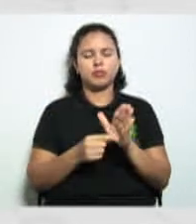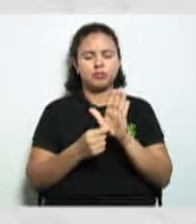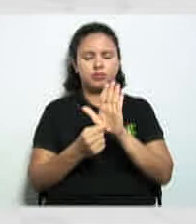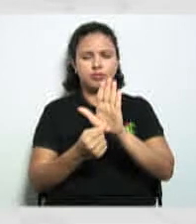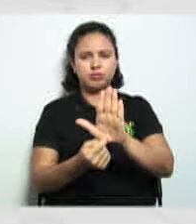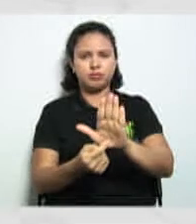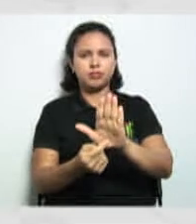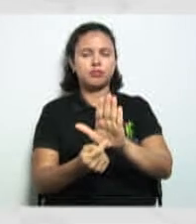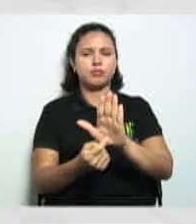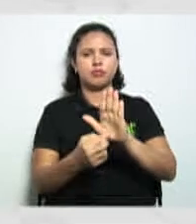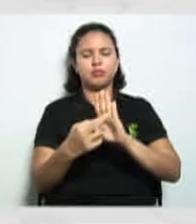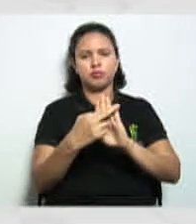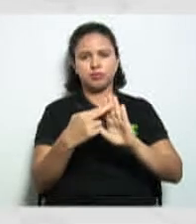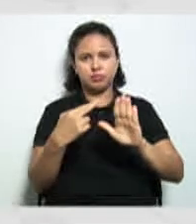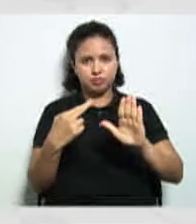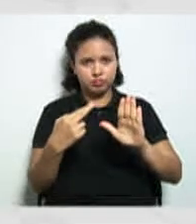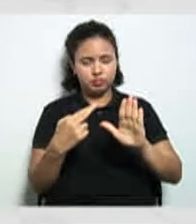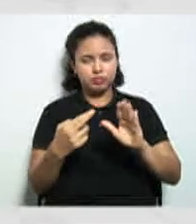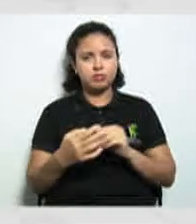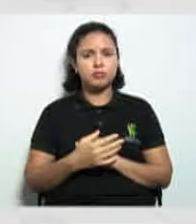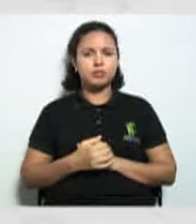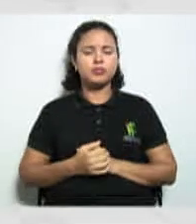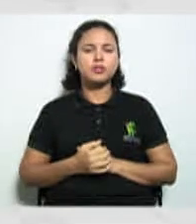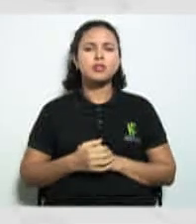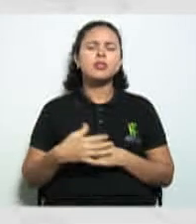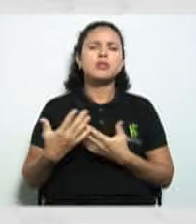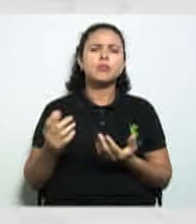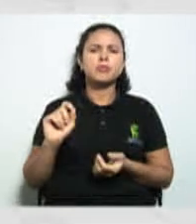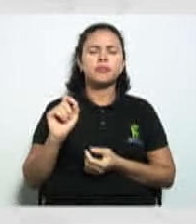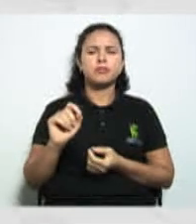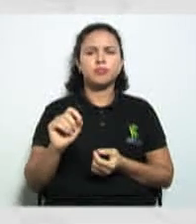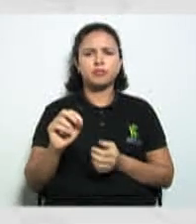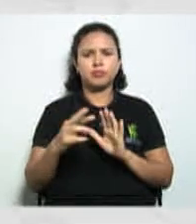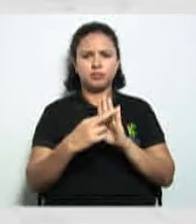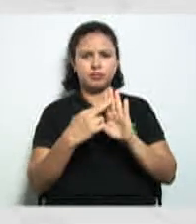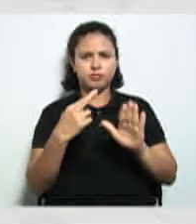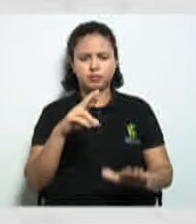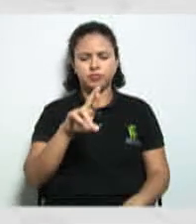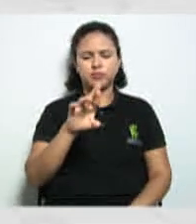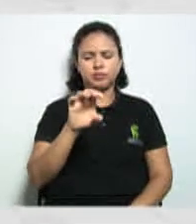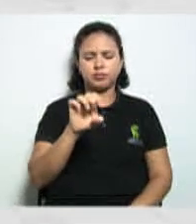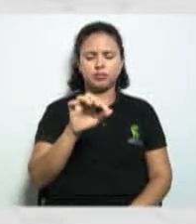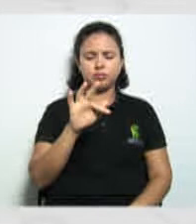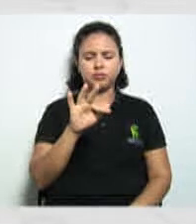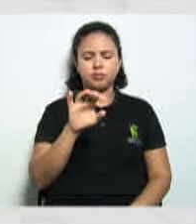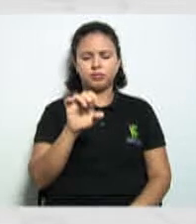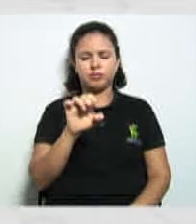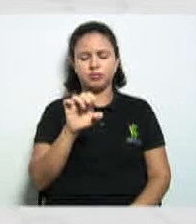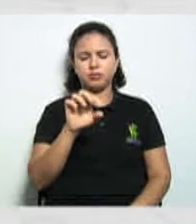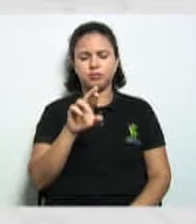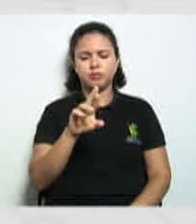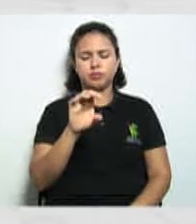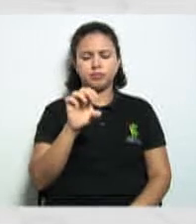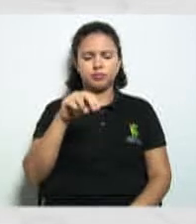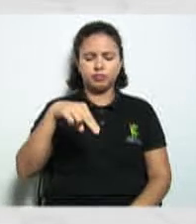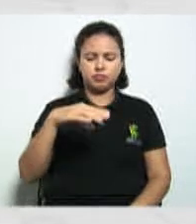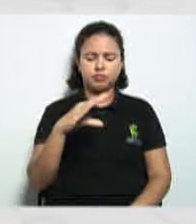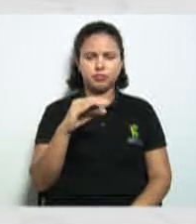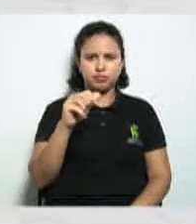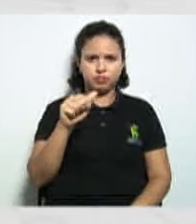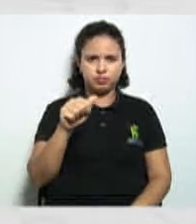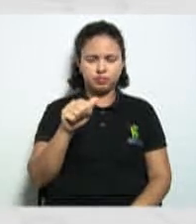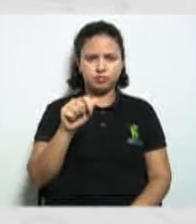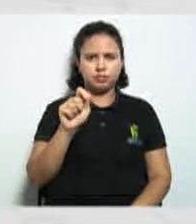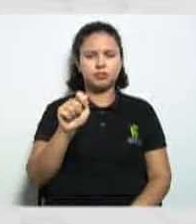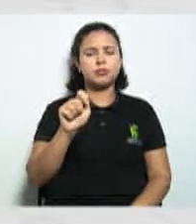apresentar referências. O que é essa referência mesmo, professora, que a gente viu? Lembra, as referências é aquela lista, né, que a gente coloca ao final